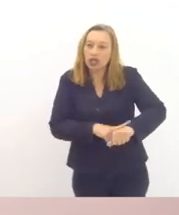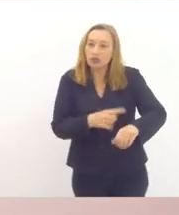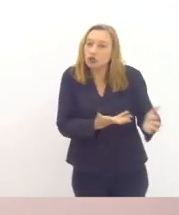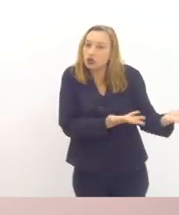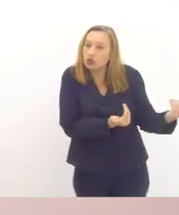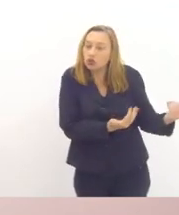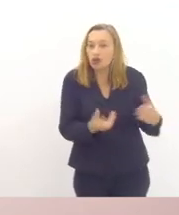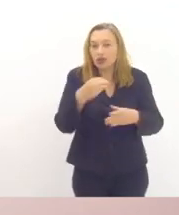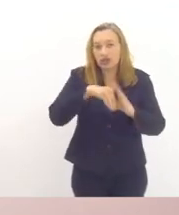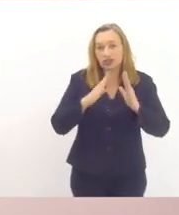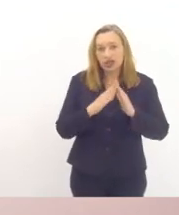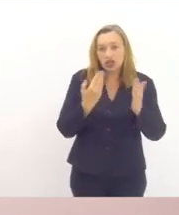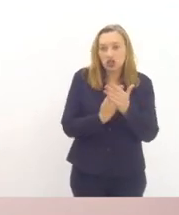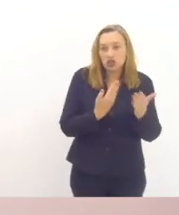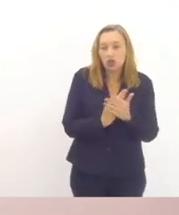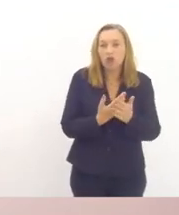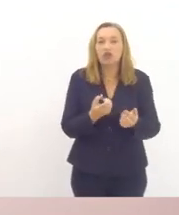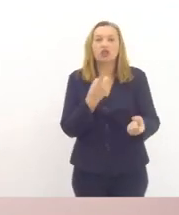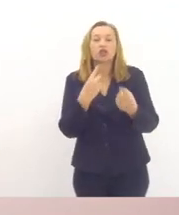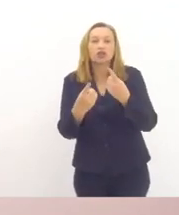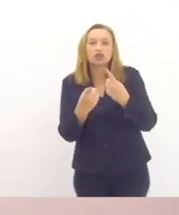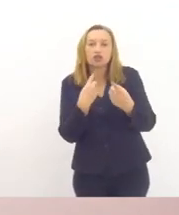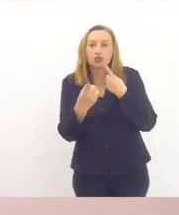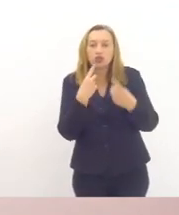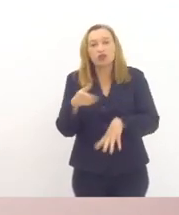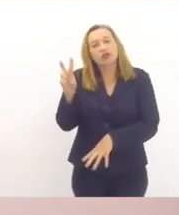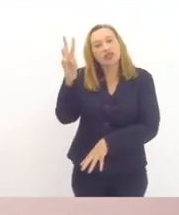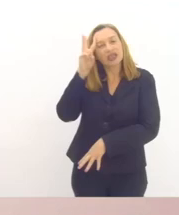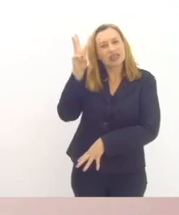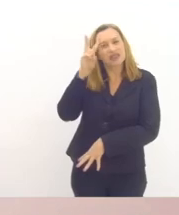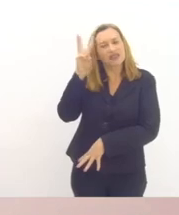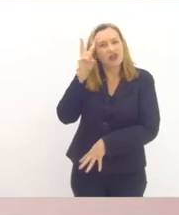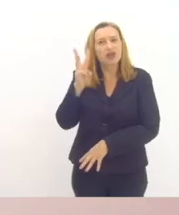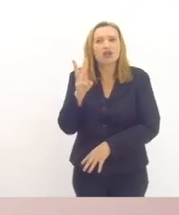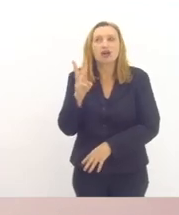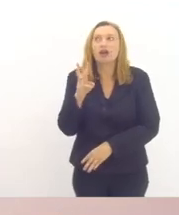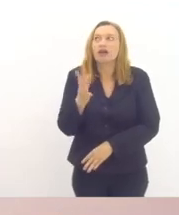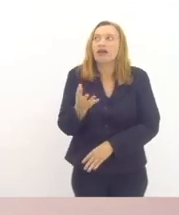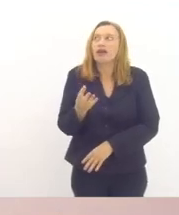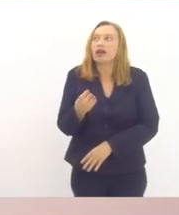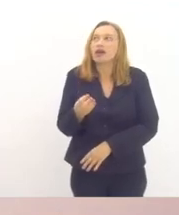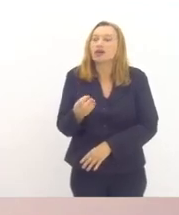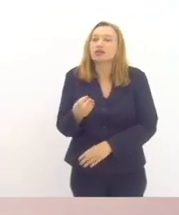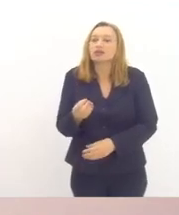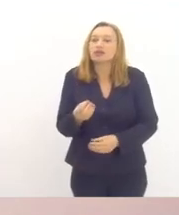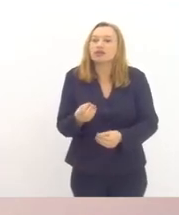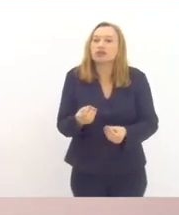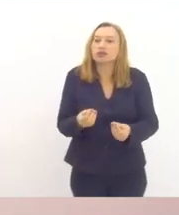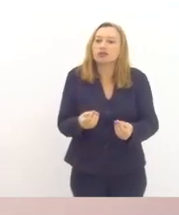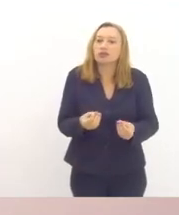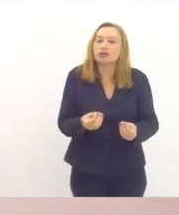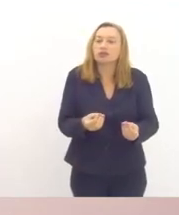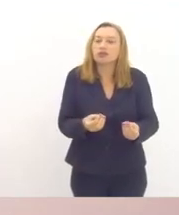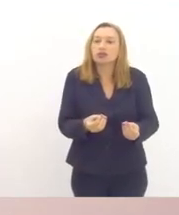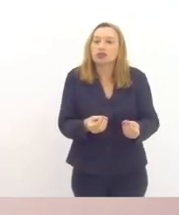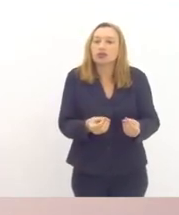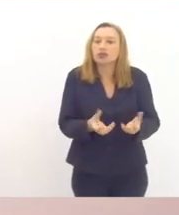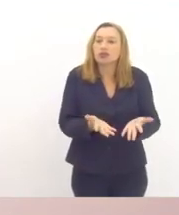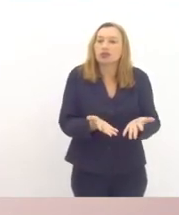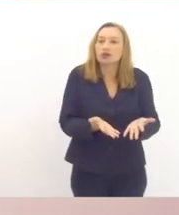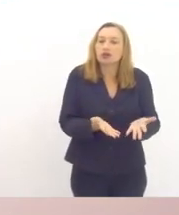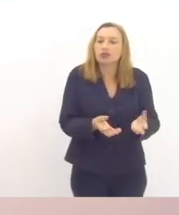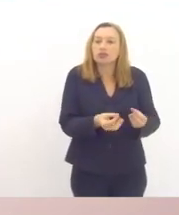jovens na escola. Fazemos um debate na terça-feira sobre o quanto as precariedades da escola, se